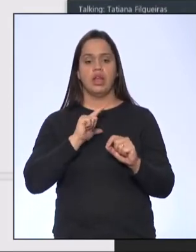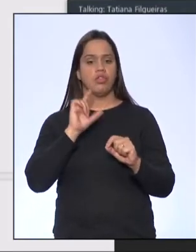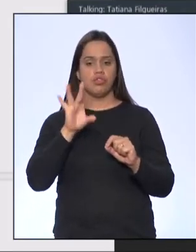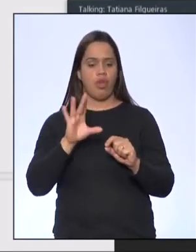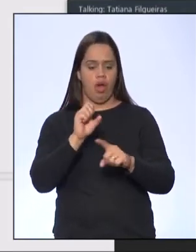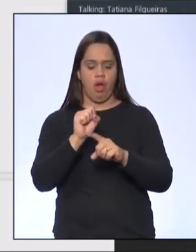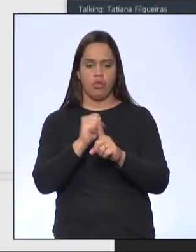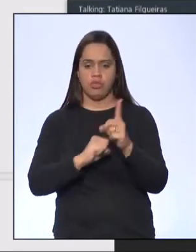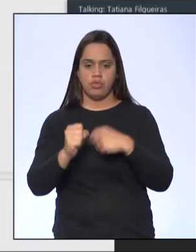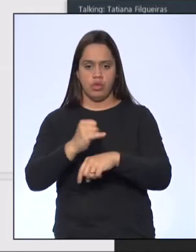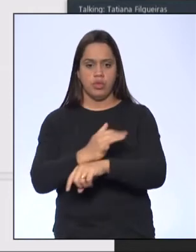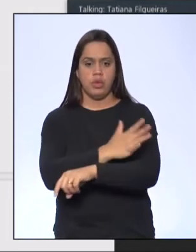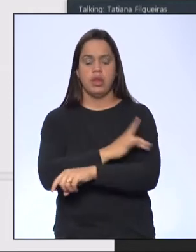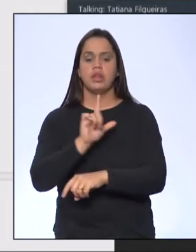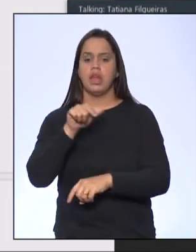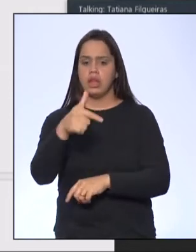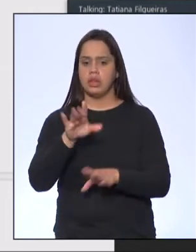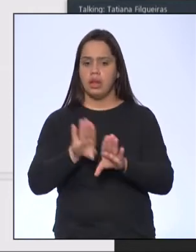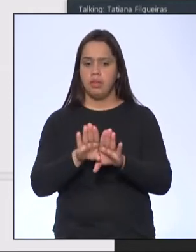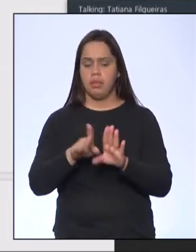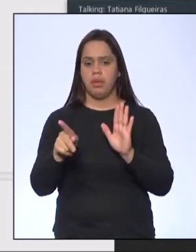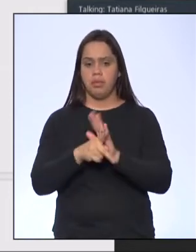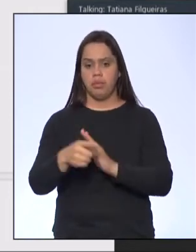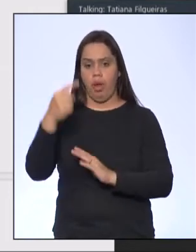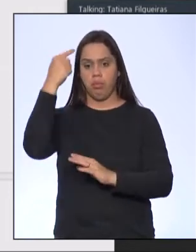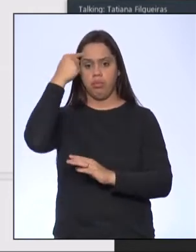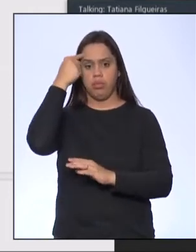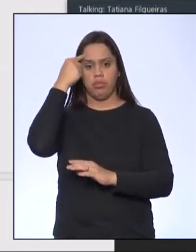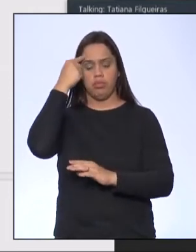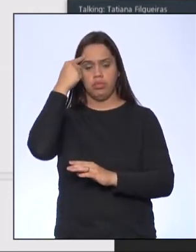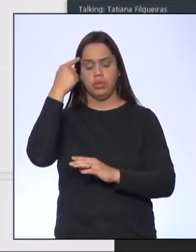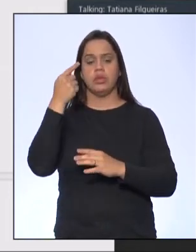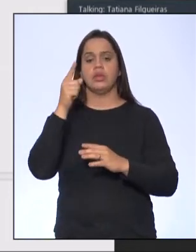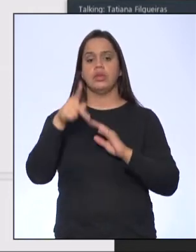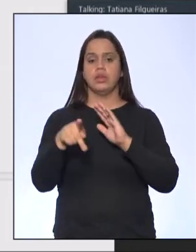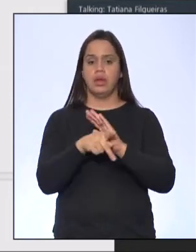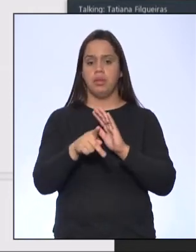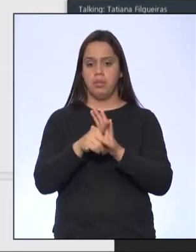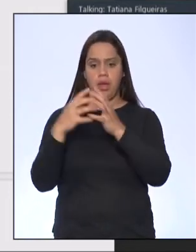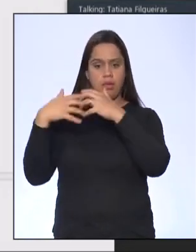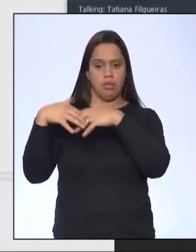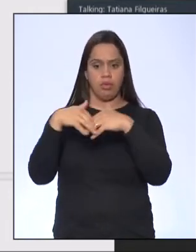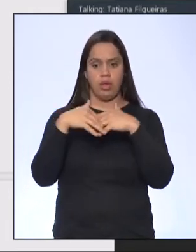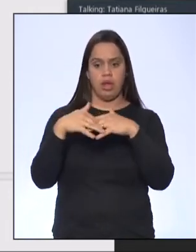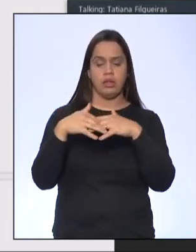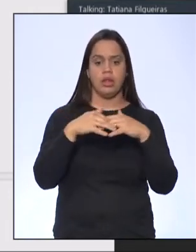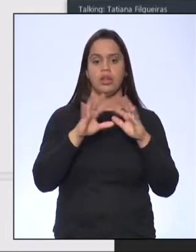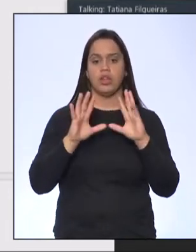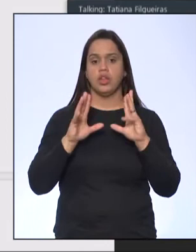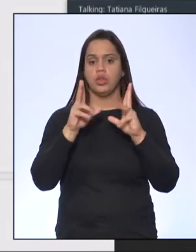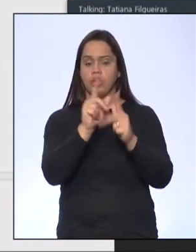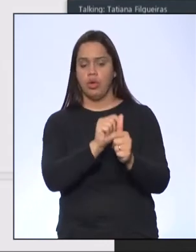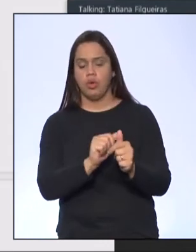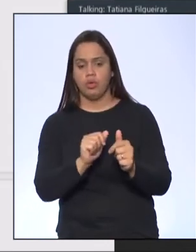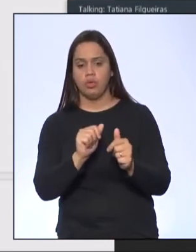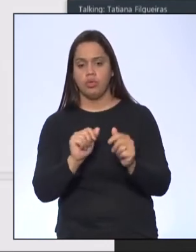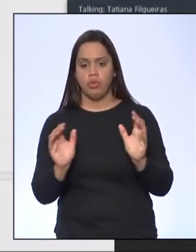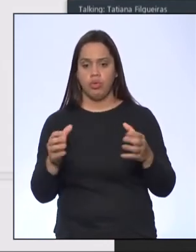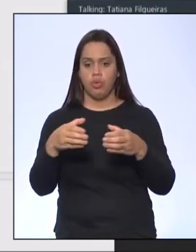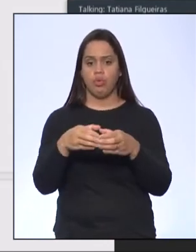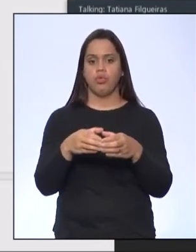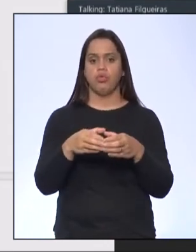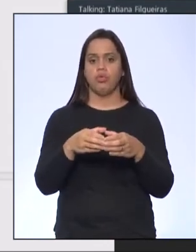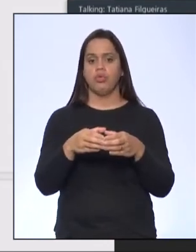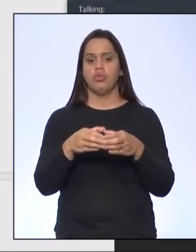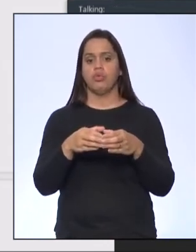dimensão, né, a dimensão intelectual, e o conjunto dessas 2 dimensões, né, elas podem ser entendidas da